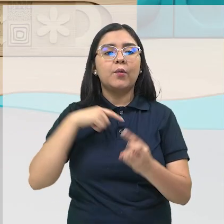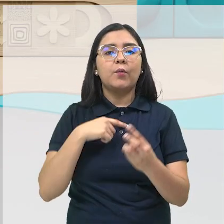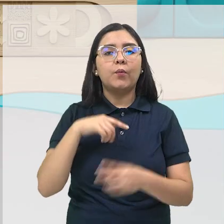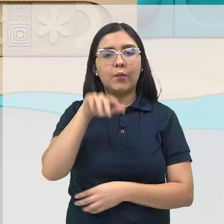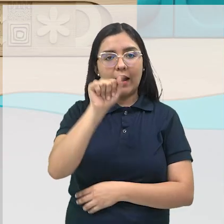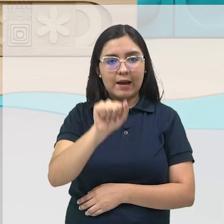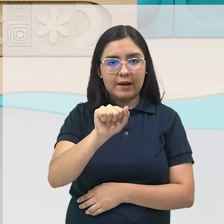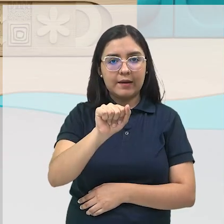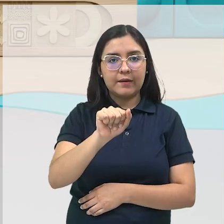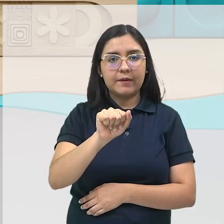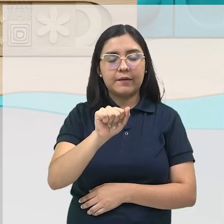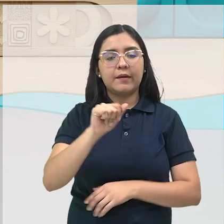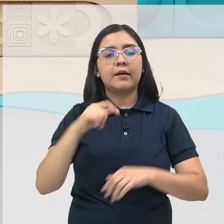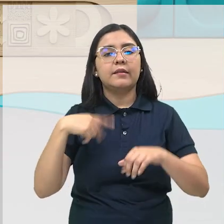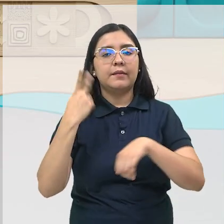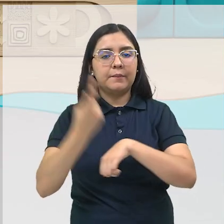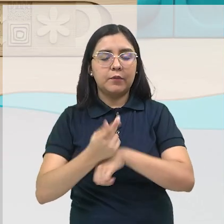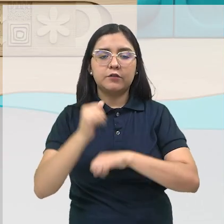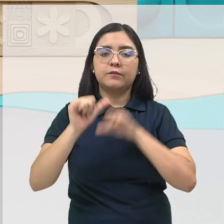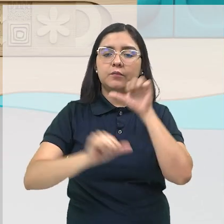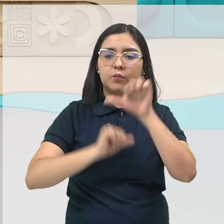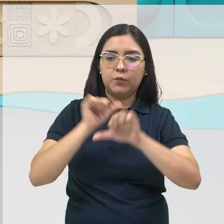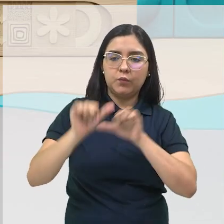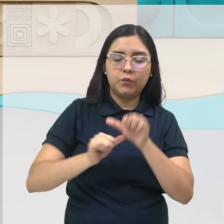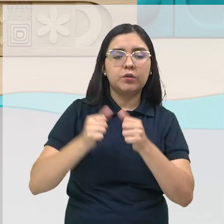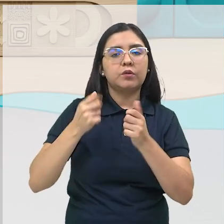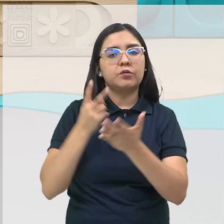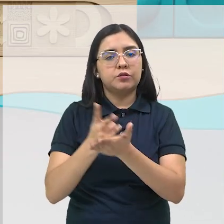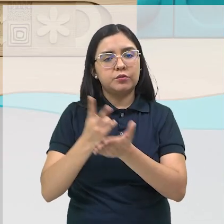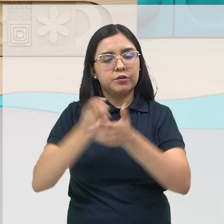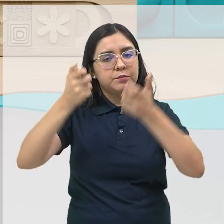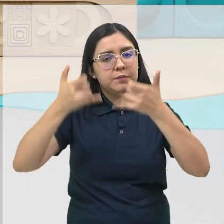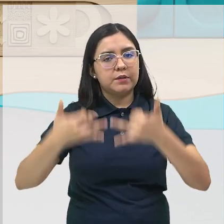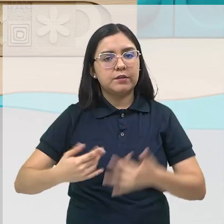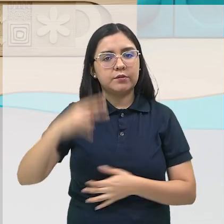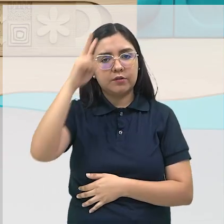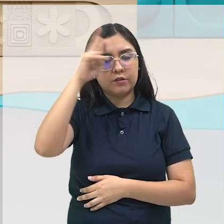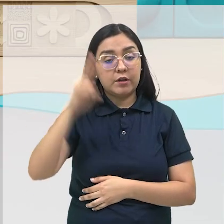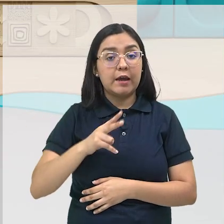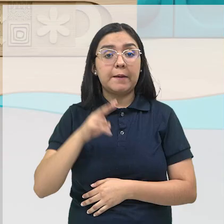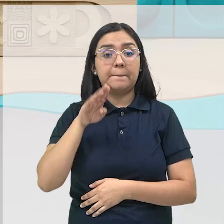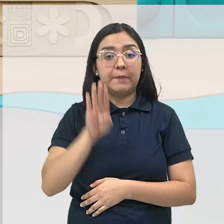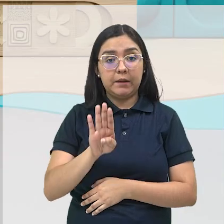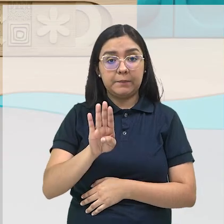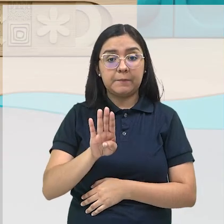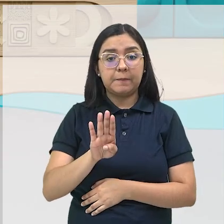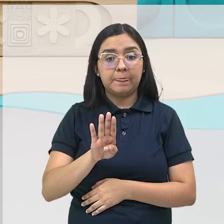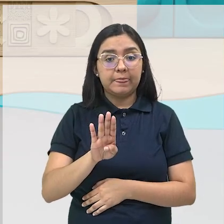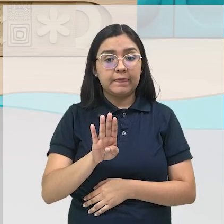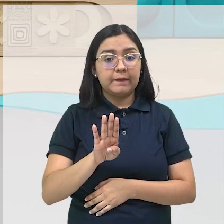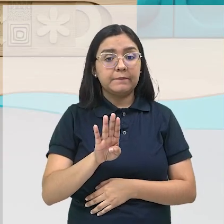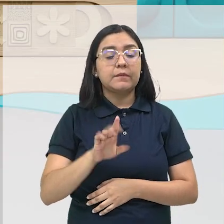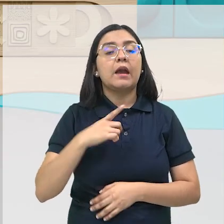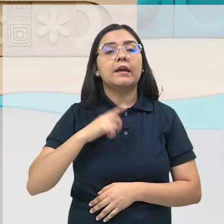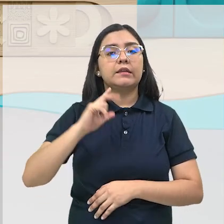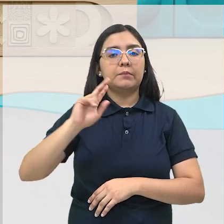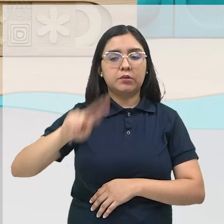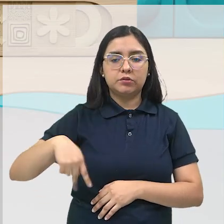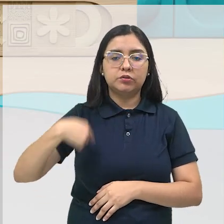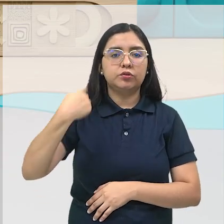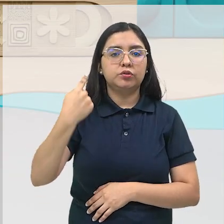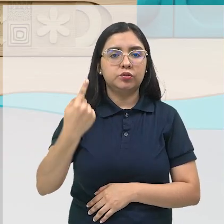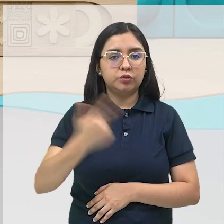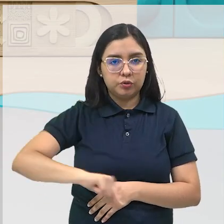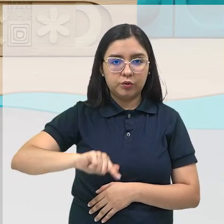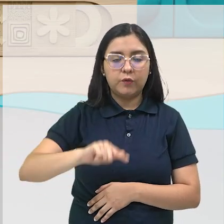tem depois uma variação que continua contando uma história, aí a parte B. Em seguida, ele